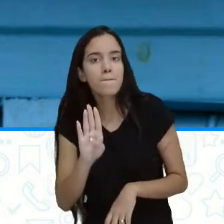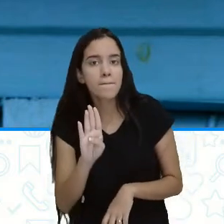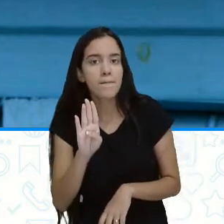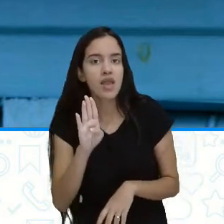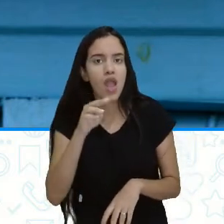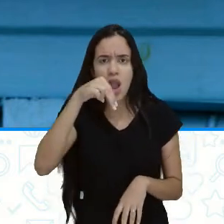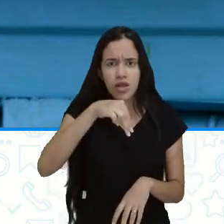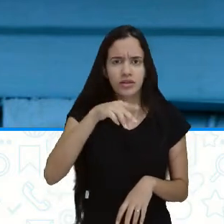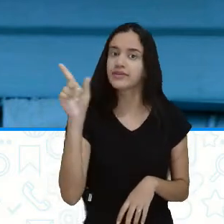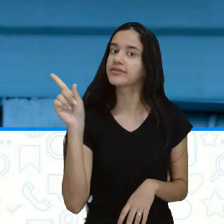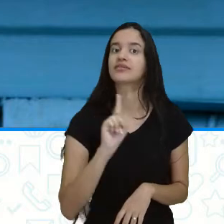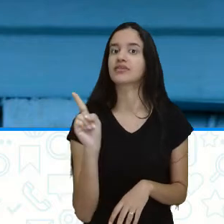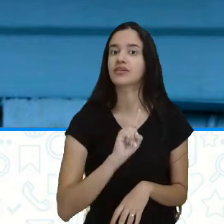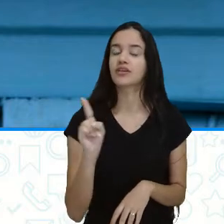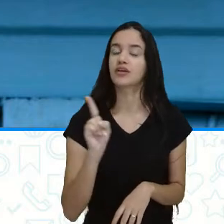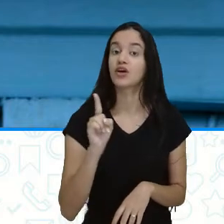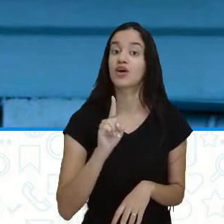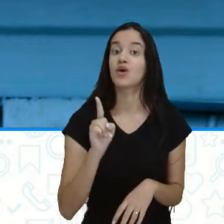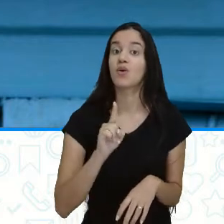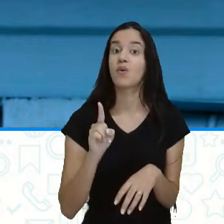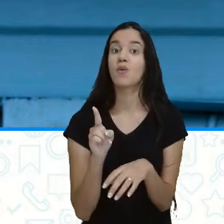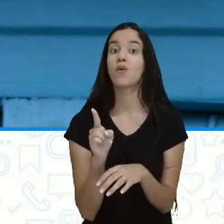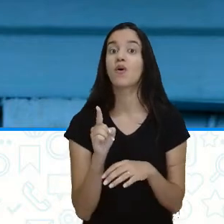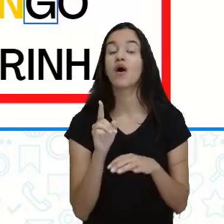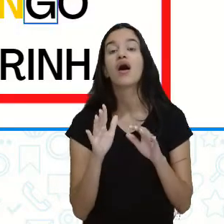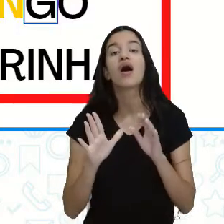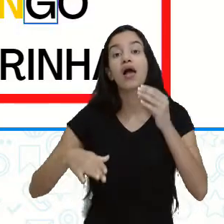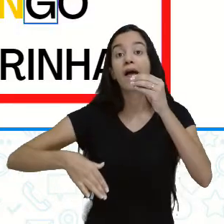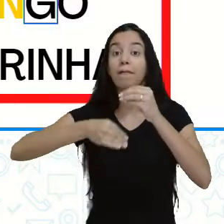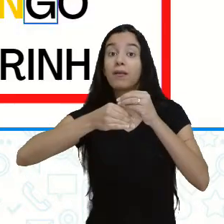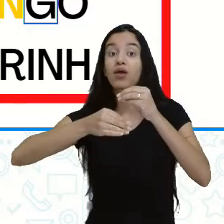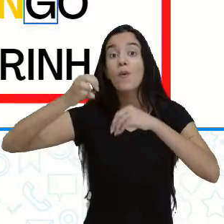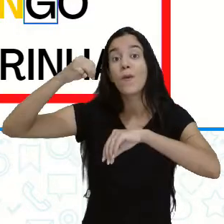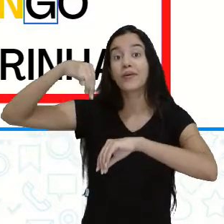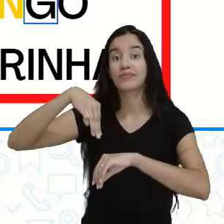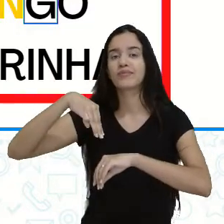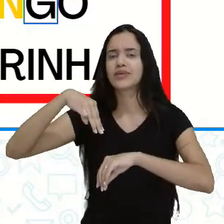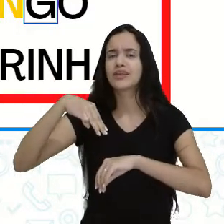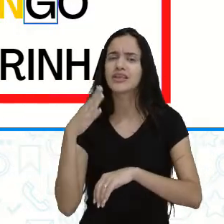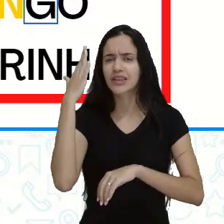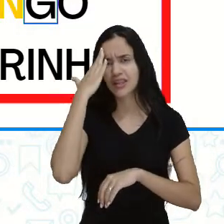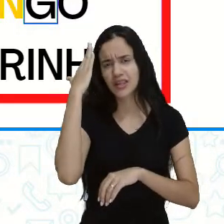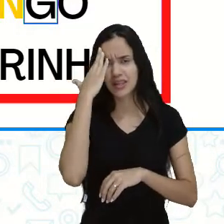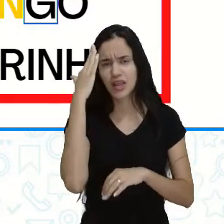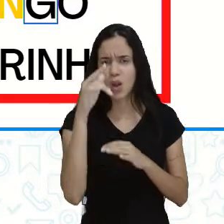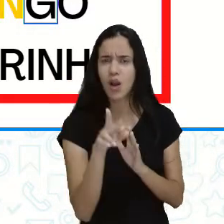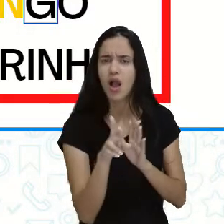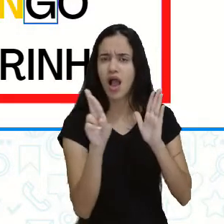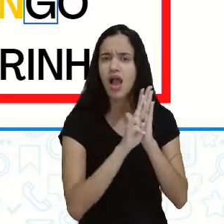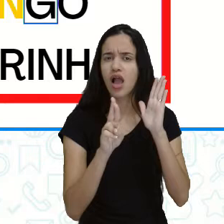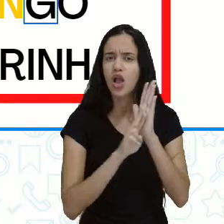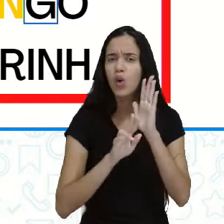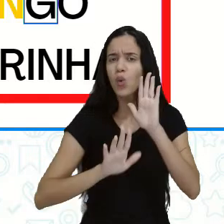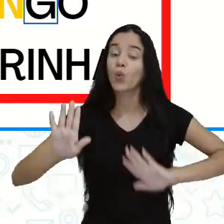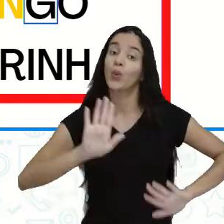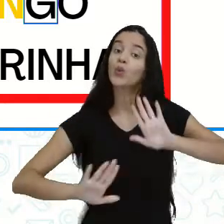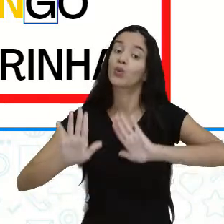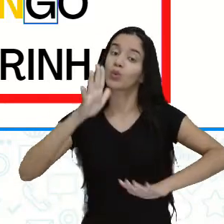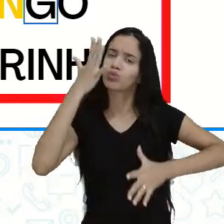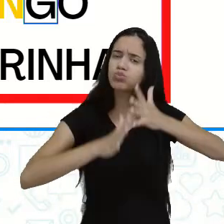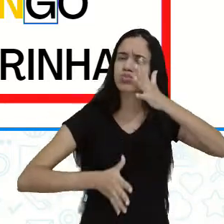M. Você coloca o N. Todo mundo aí entendeu essa regrinha? Cuidado para não confundir,